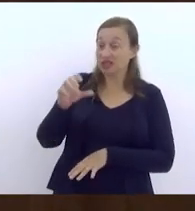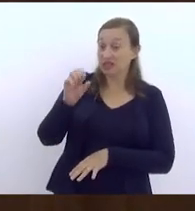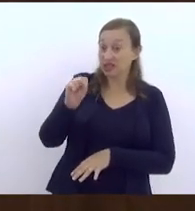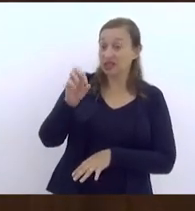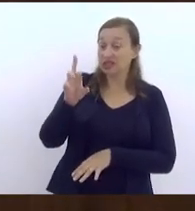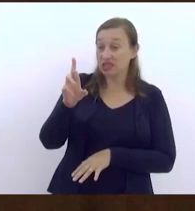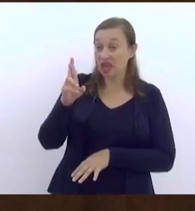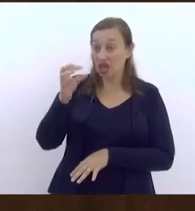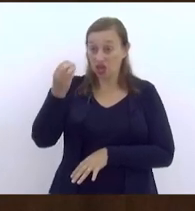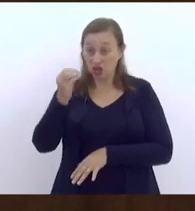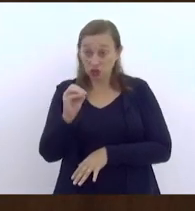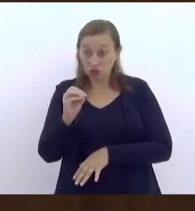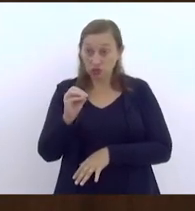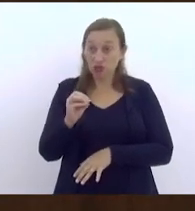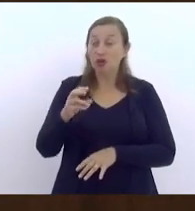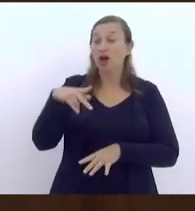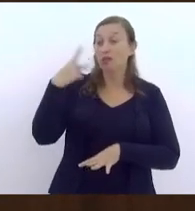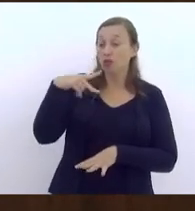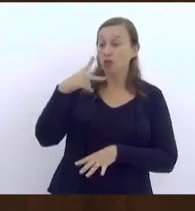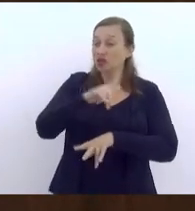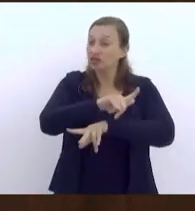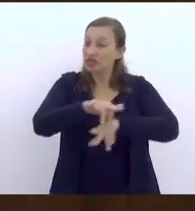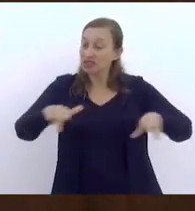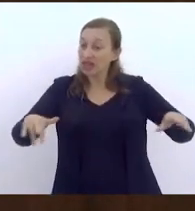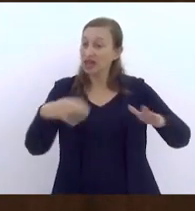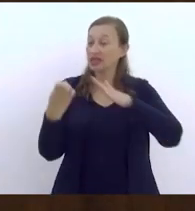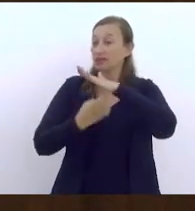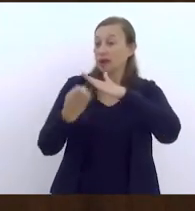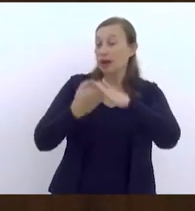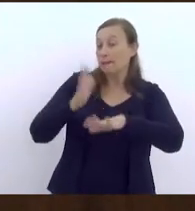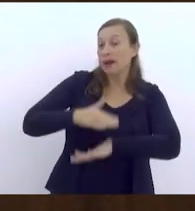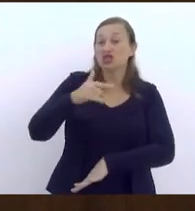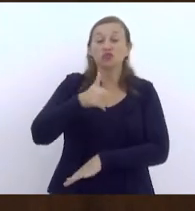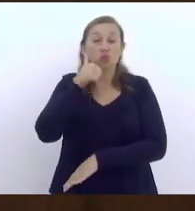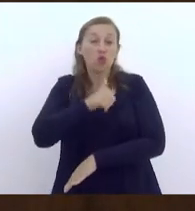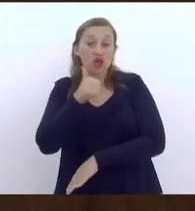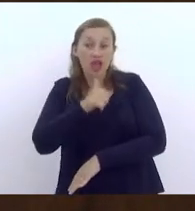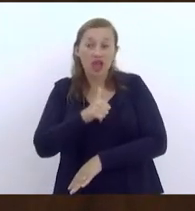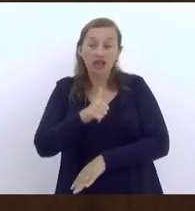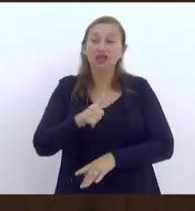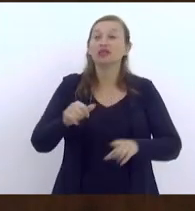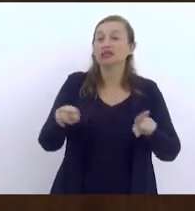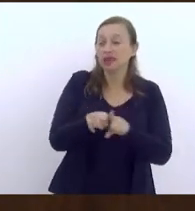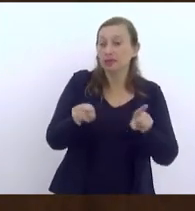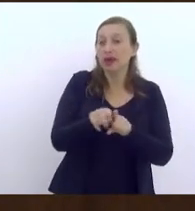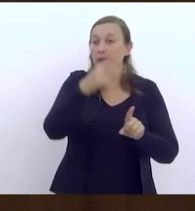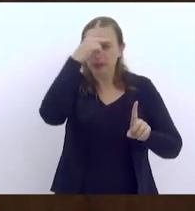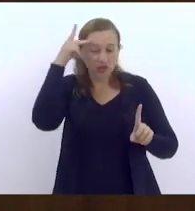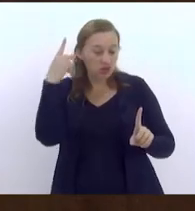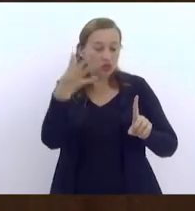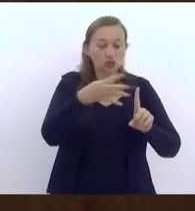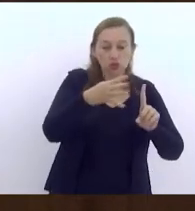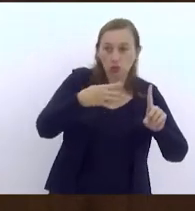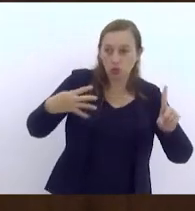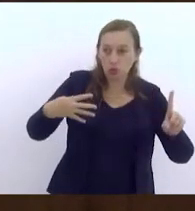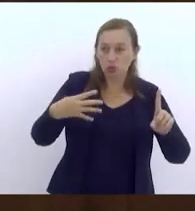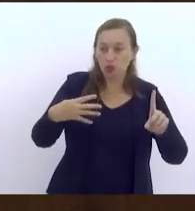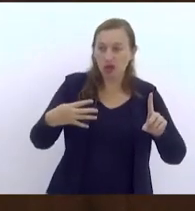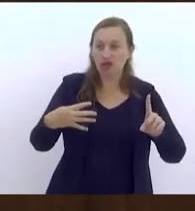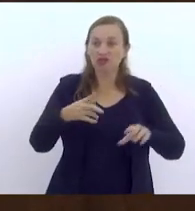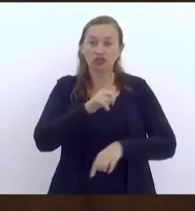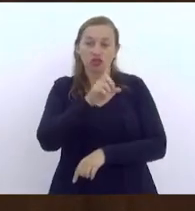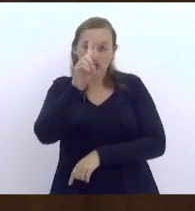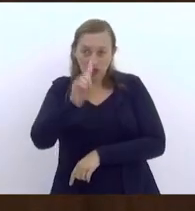com a política de diversidade da empresa, com mais presença de mulheres, de pessoas LGBTQIA+, em cargo de direção, a